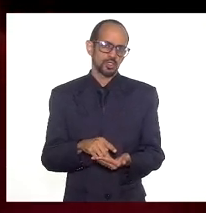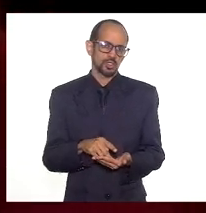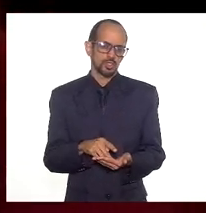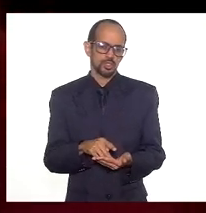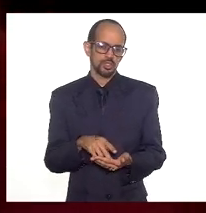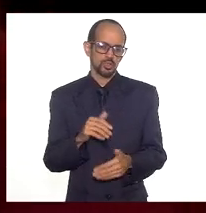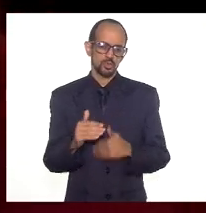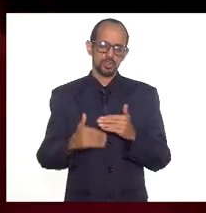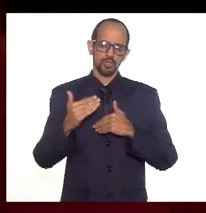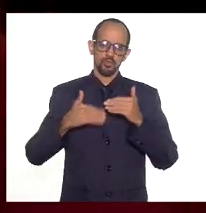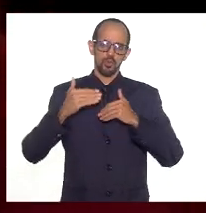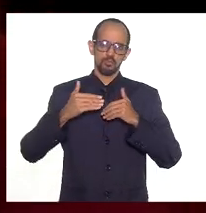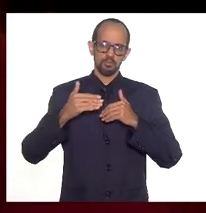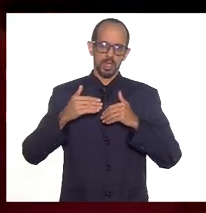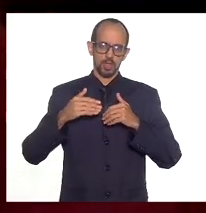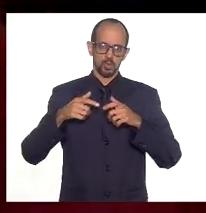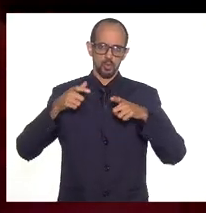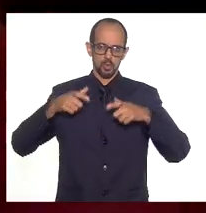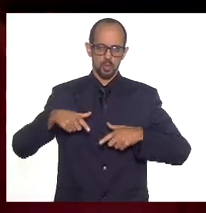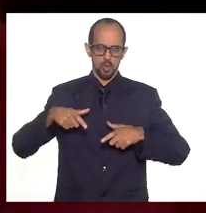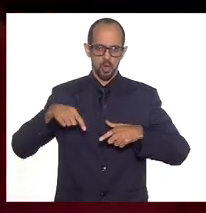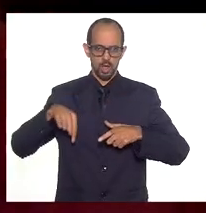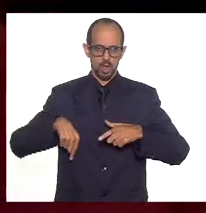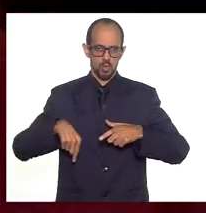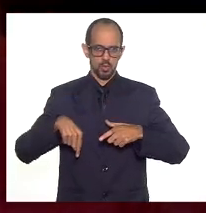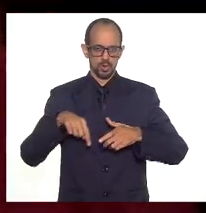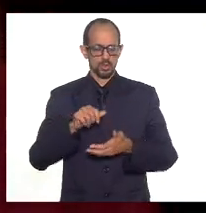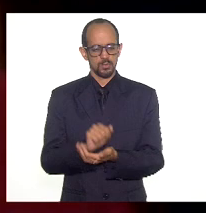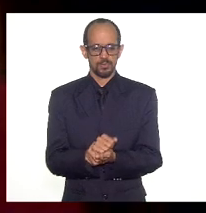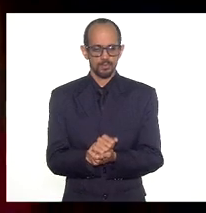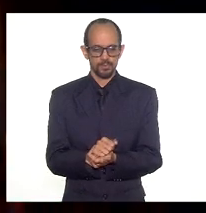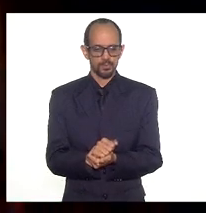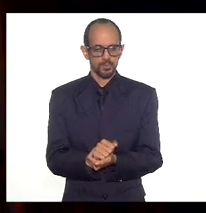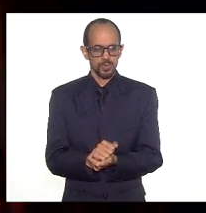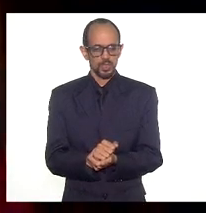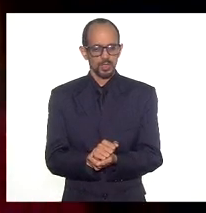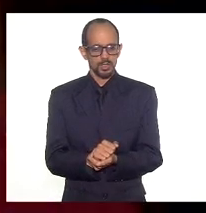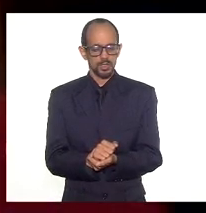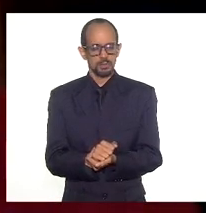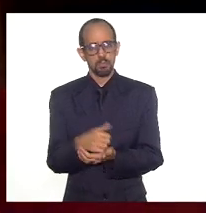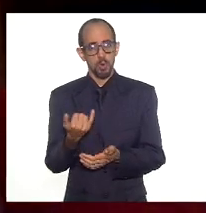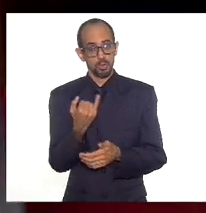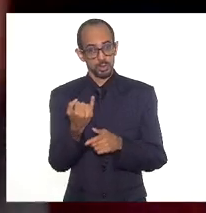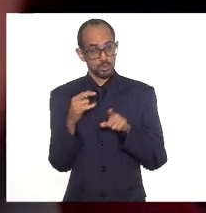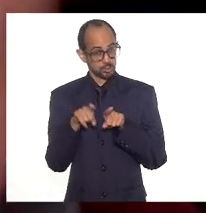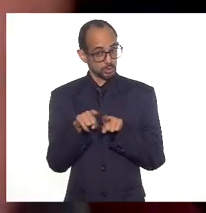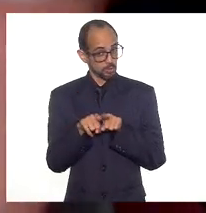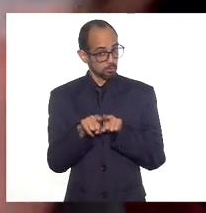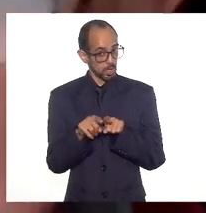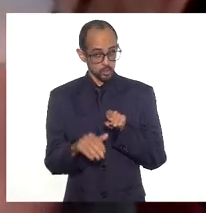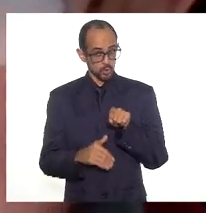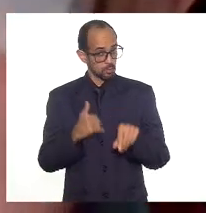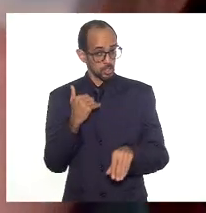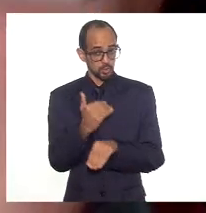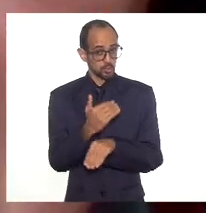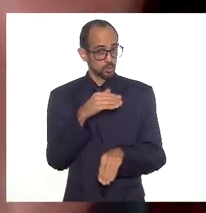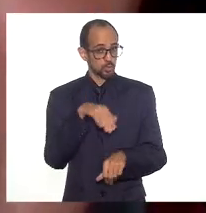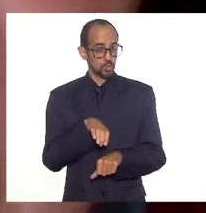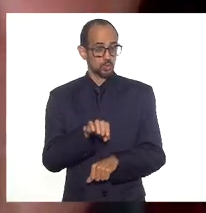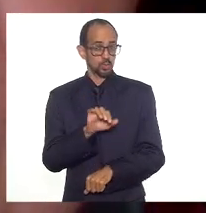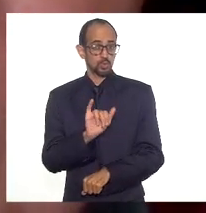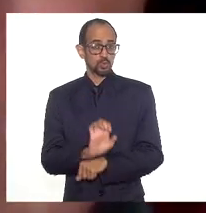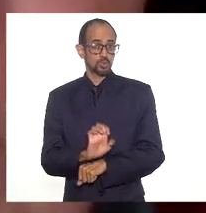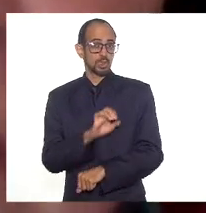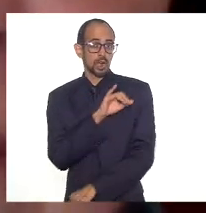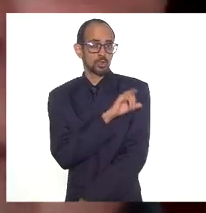do desenvolvimento regional. Me refiro, é lógico, ao estado do Rio de Janeiro, sou deputado estadual e tenho que defender aqui